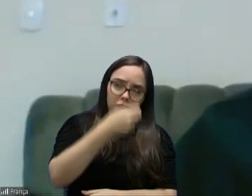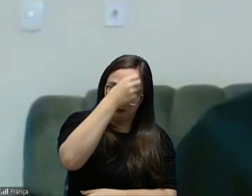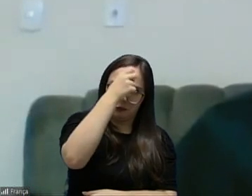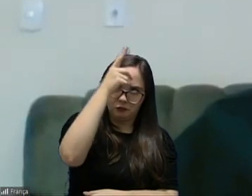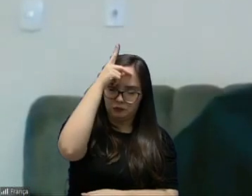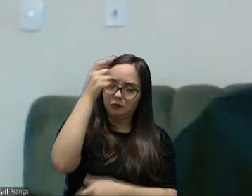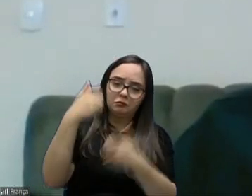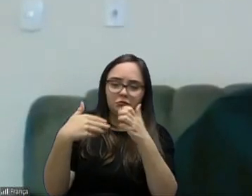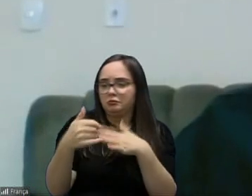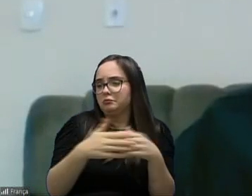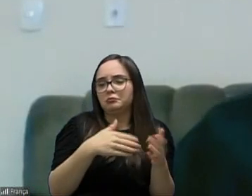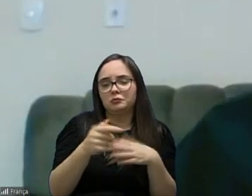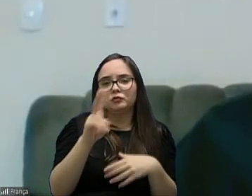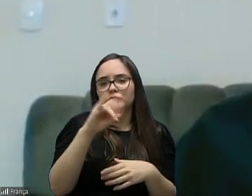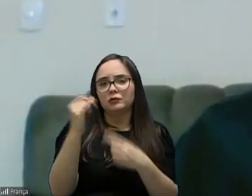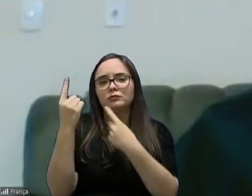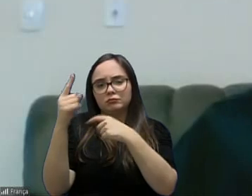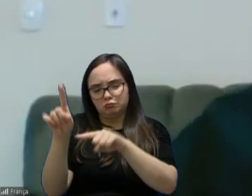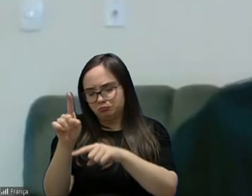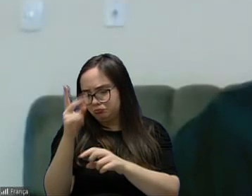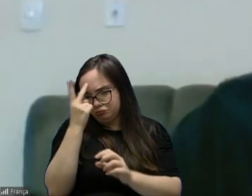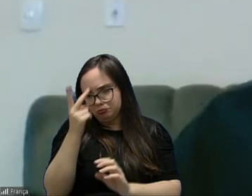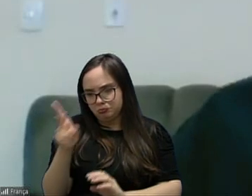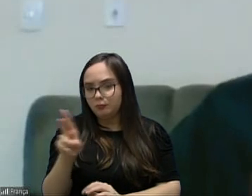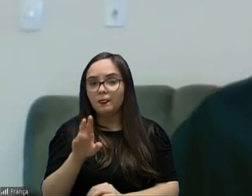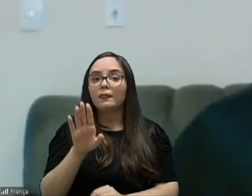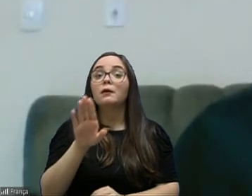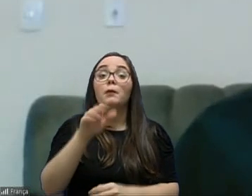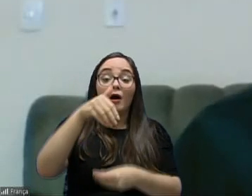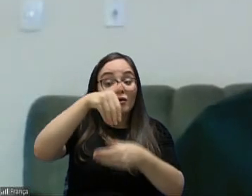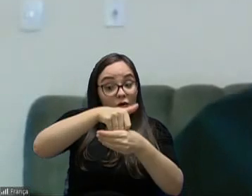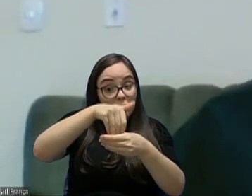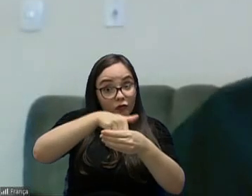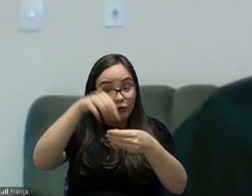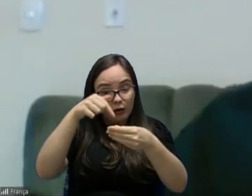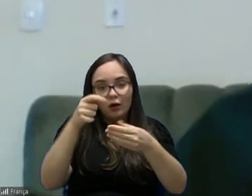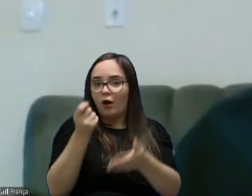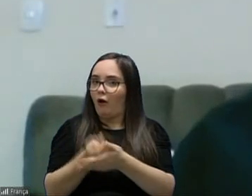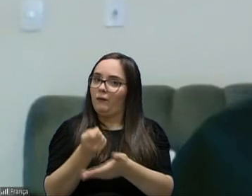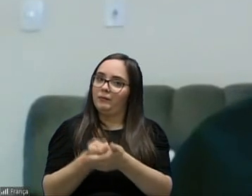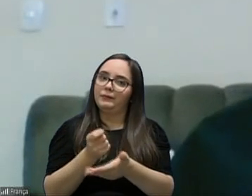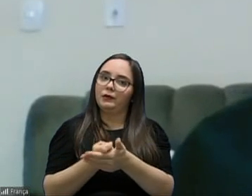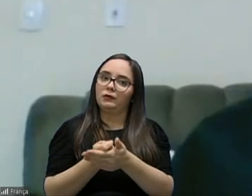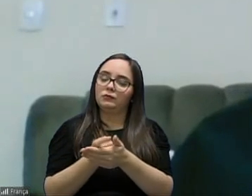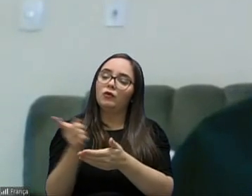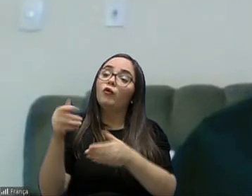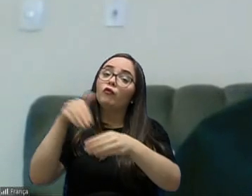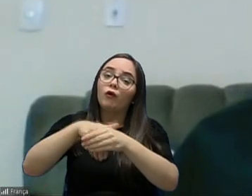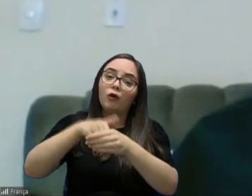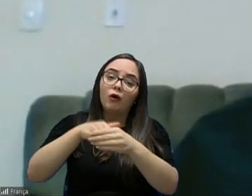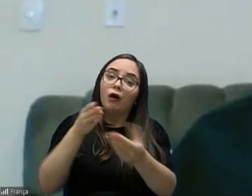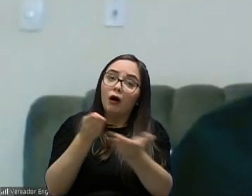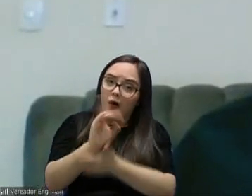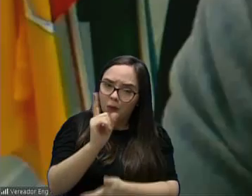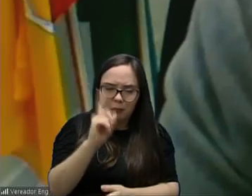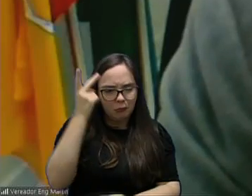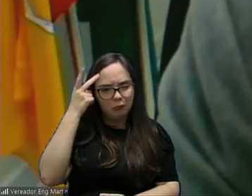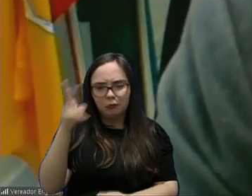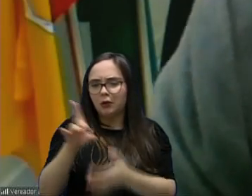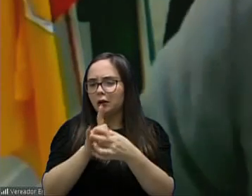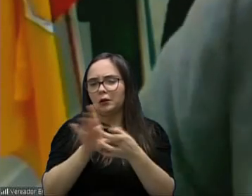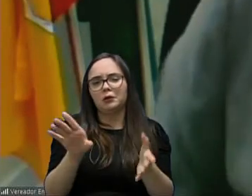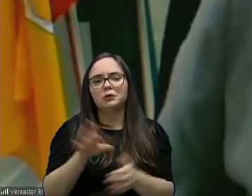a Constituição, a PEC, obriga a isso. Mas ela não disse que nós somos obrigados a aprovar, senão não tinha que passar por votação na Câmara. Mário, então,